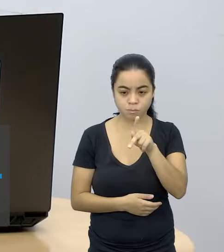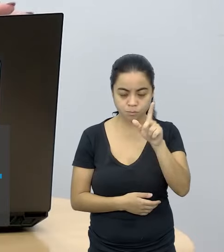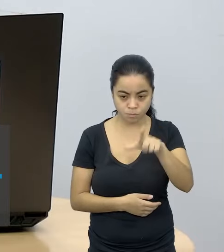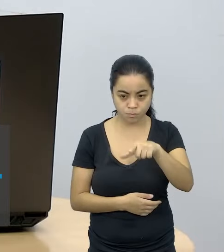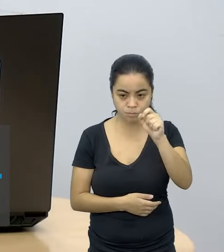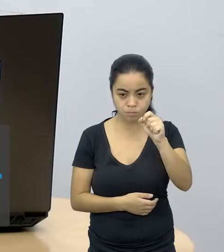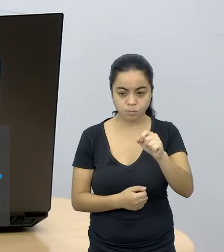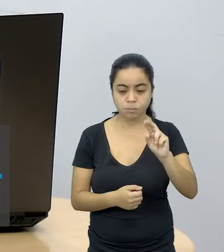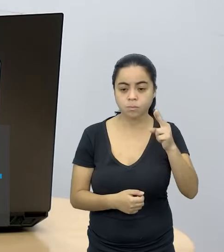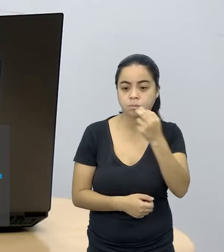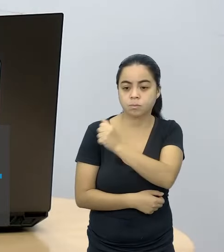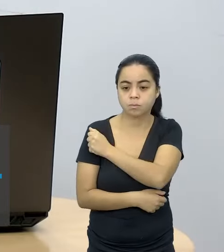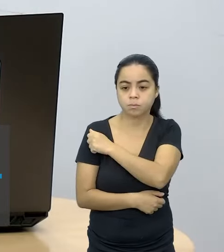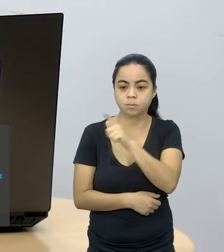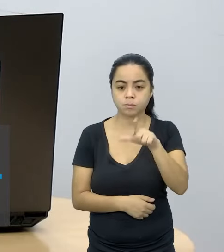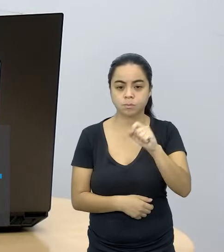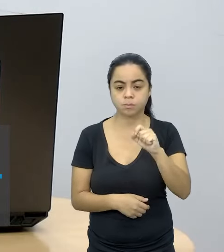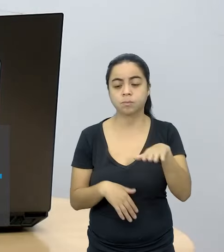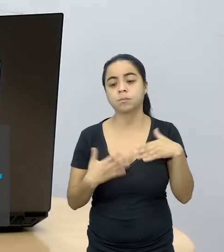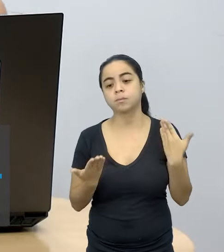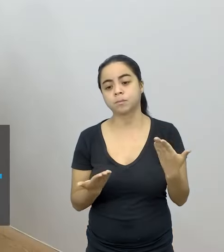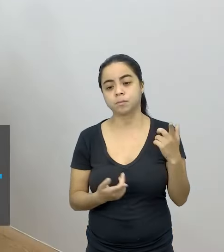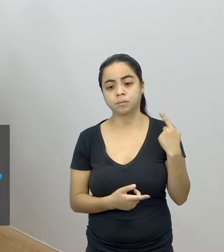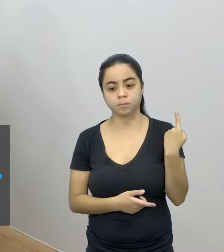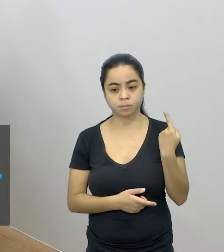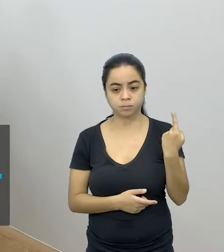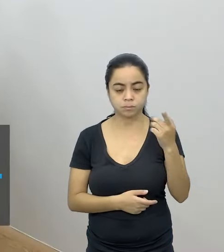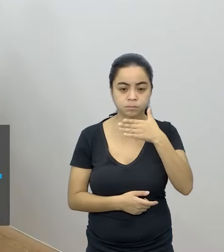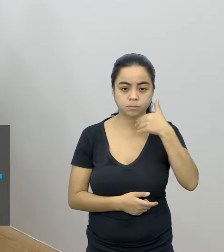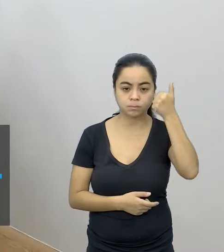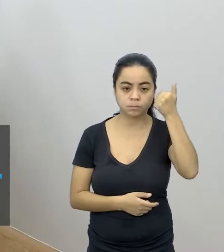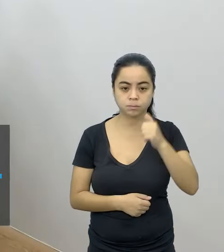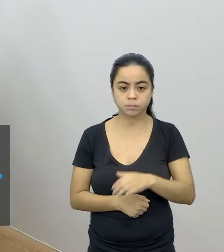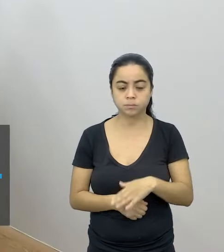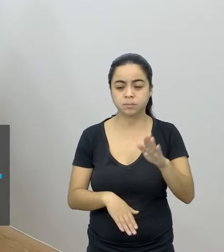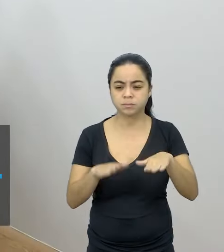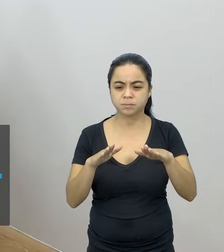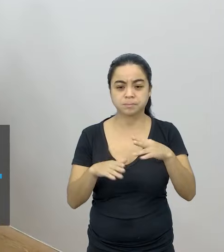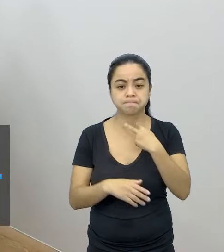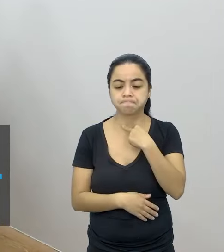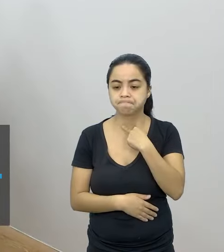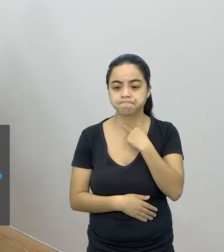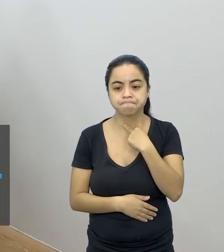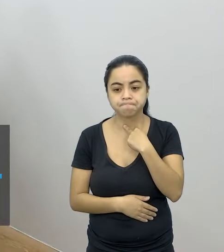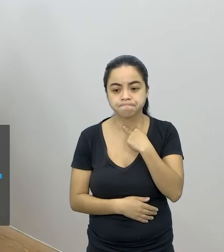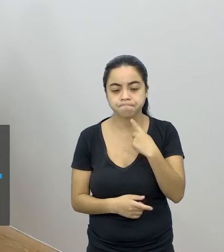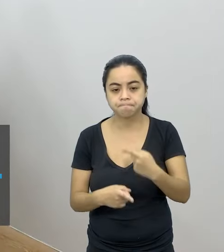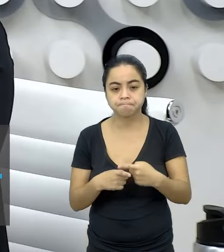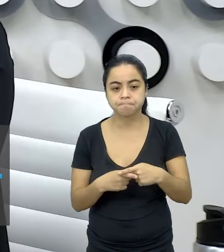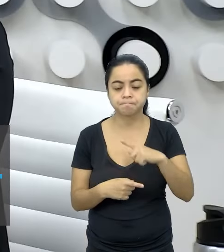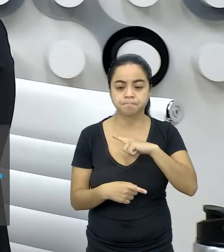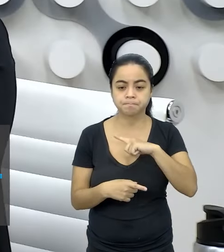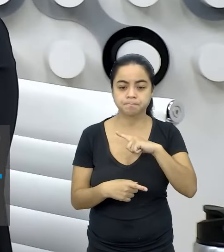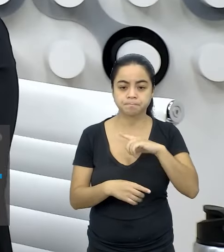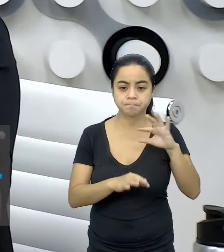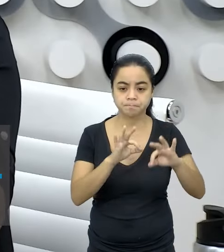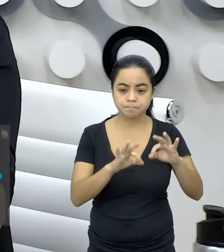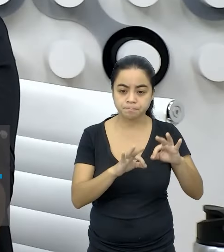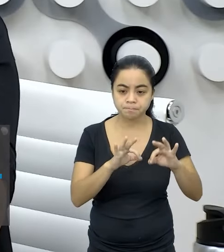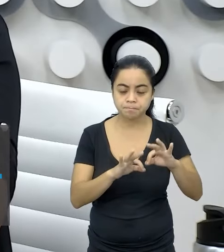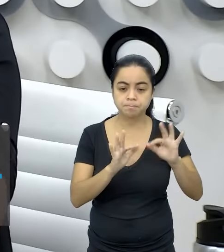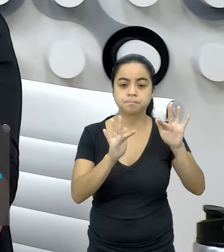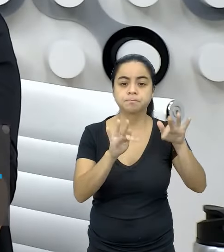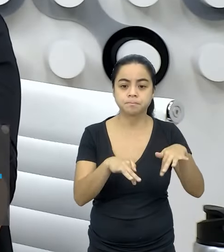escolhendo. Eu sinto melhor eu fazer sozinho. Né? Então, aí... É que nesse caso não vai poder, né, Vivi? Porque como eles têm um projeto para poder mostrar no final